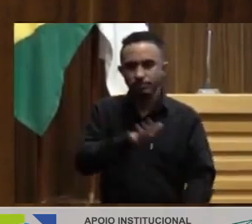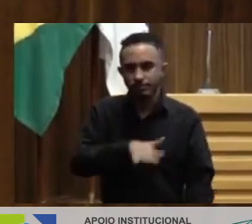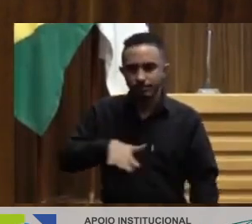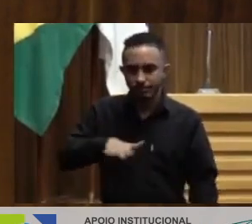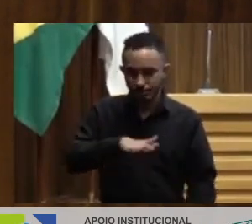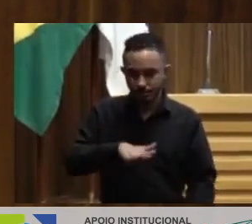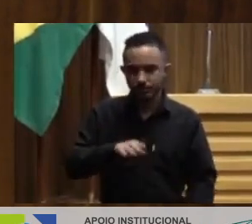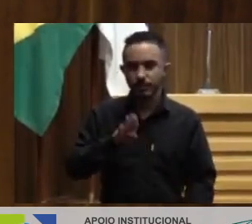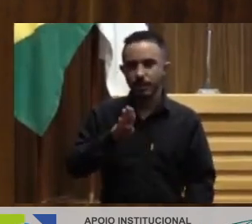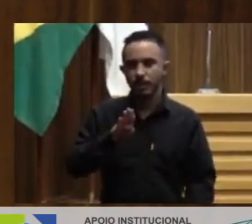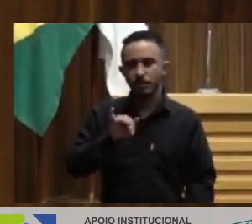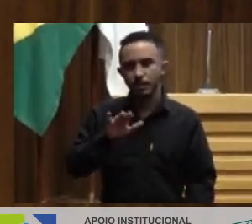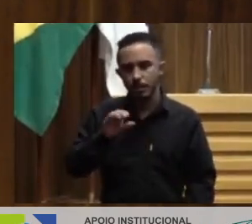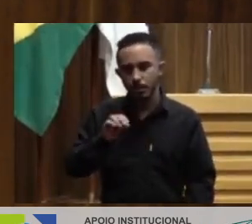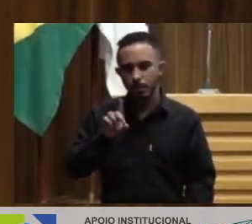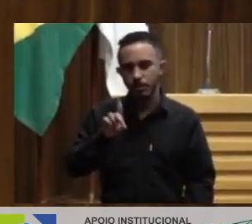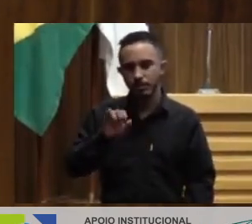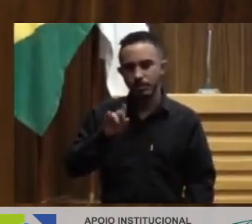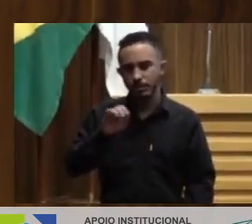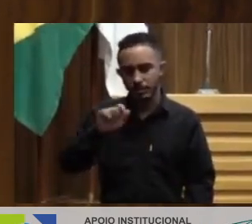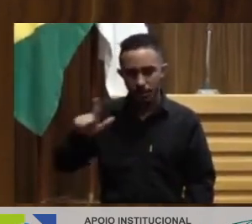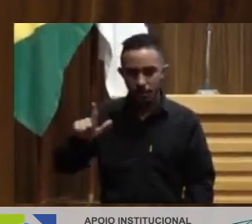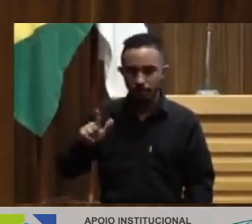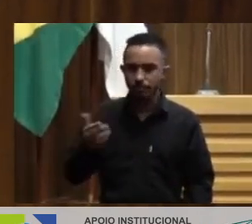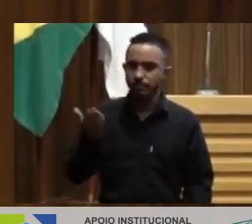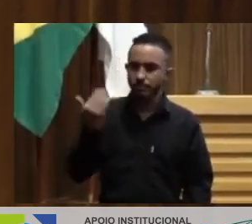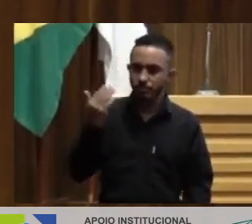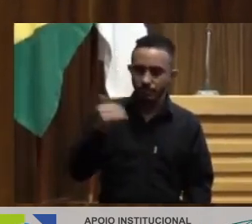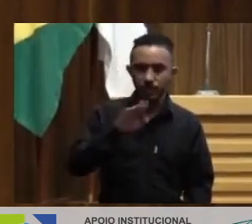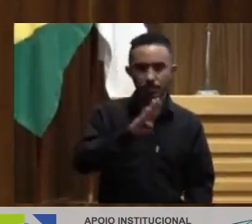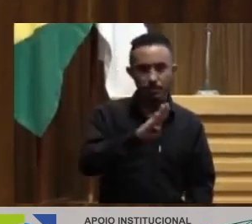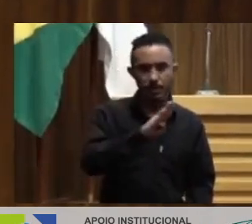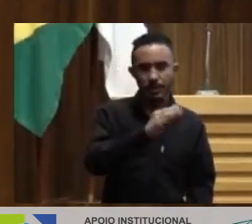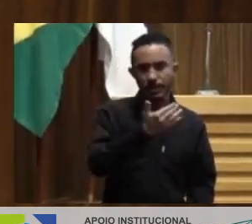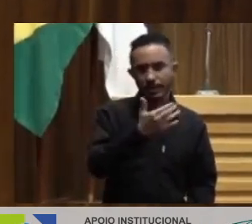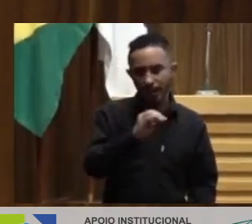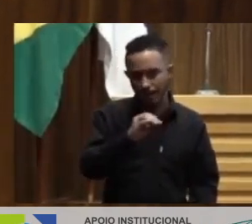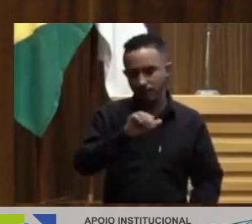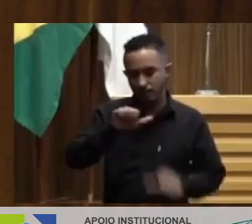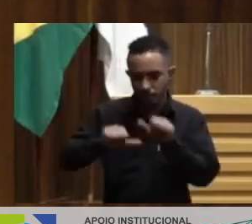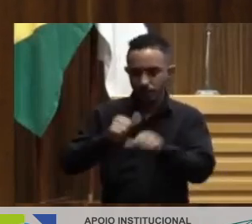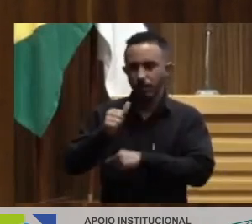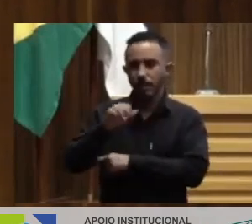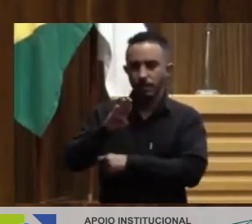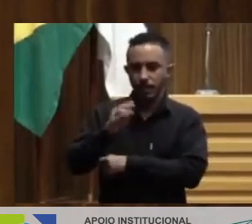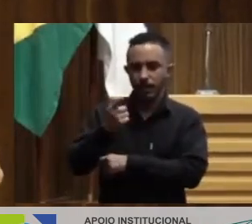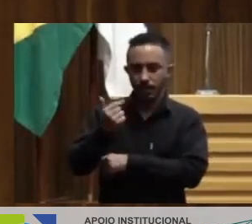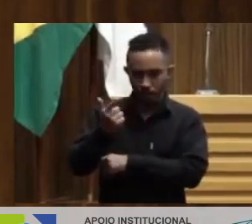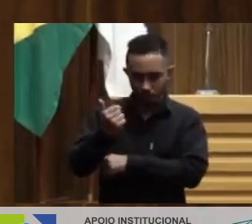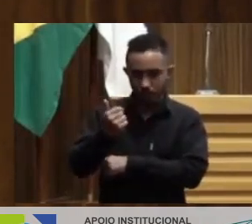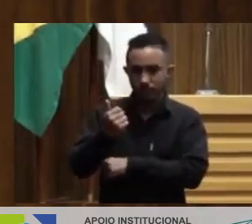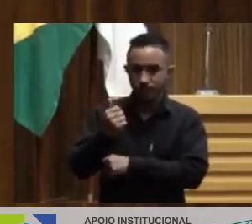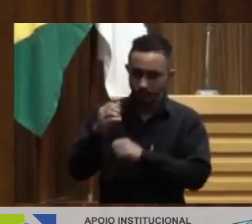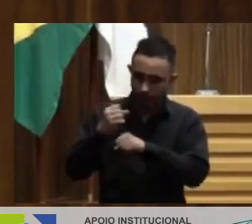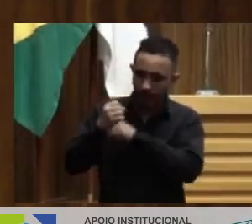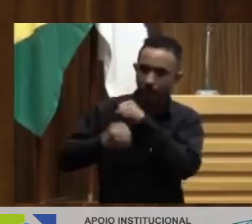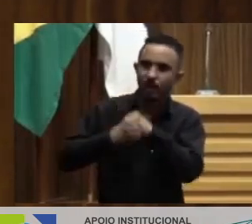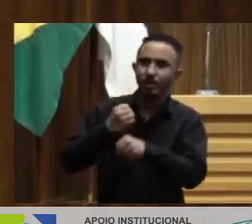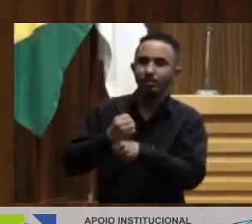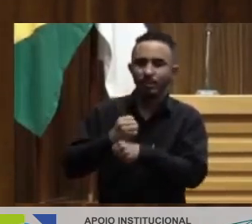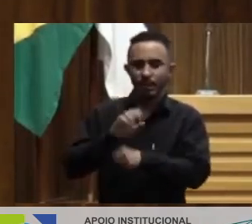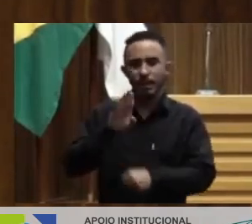biodiesel era B10, passou para B12, B14 e o ano que vem